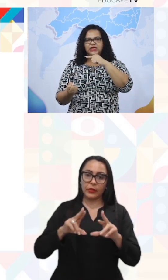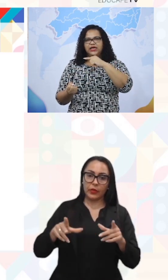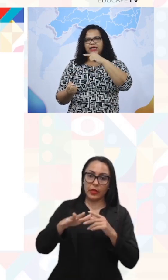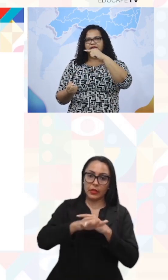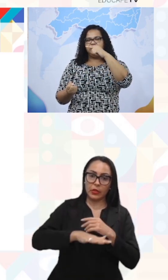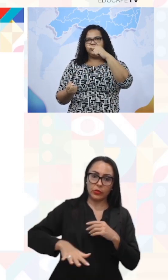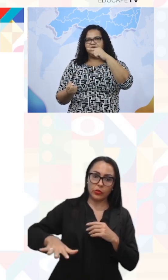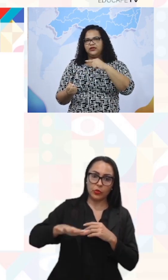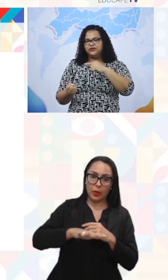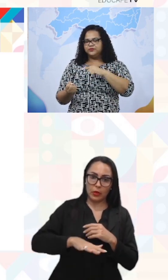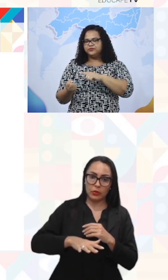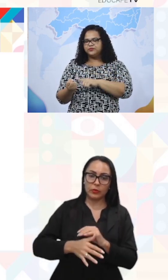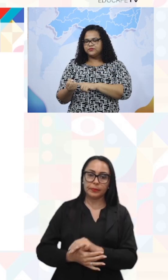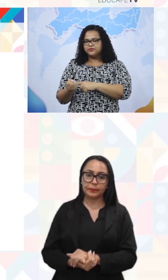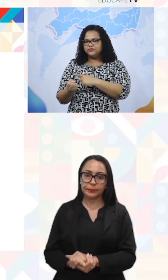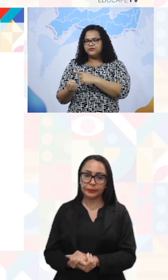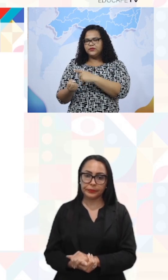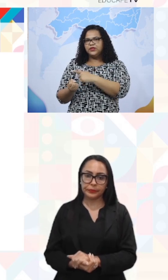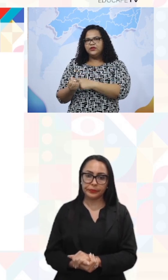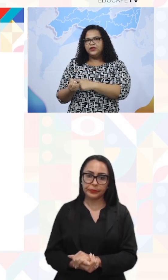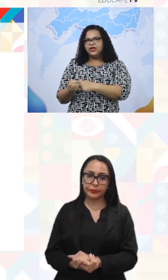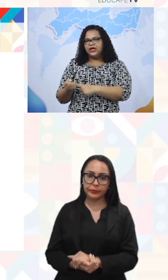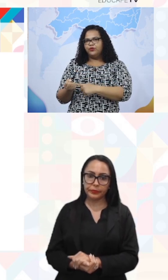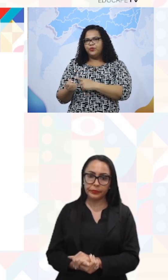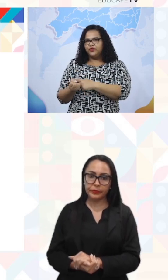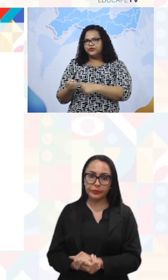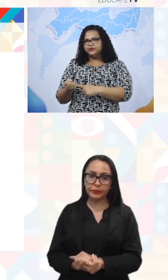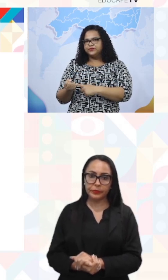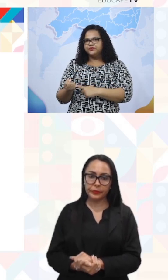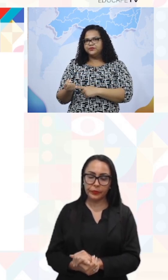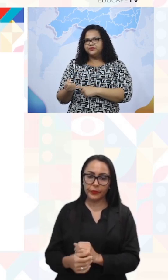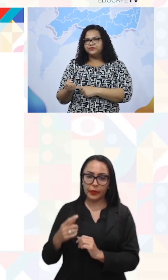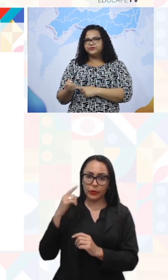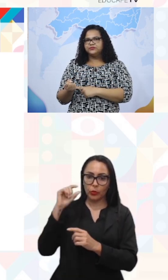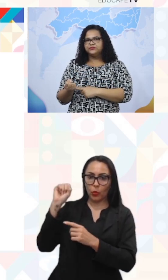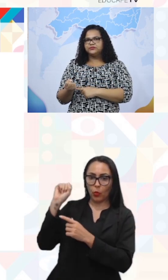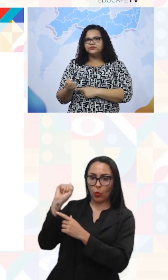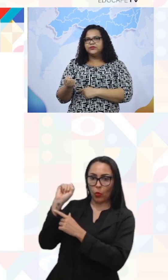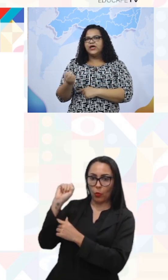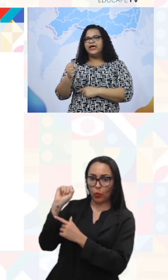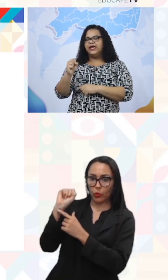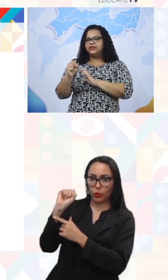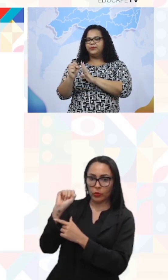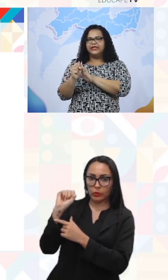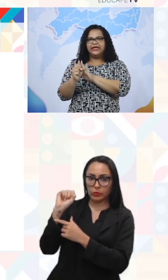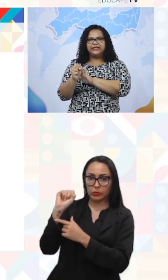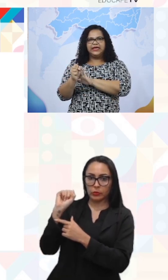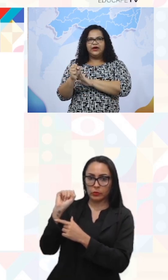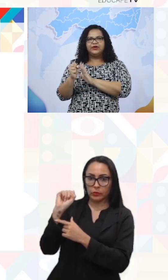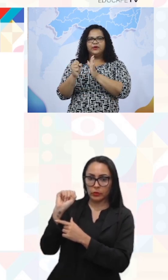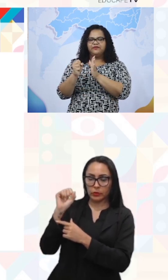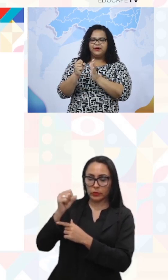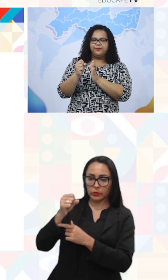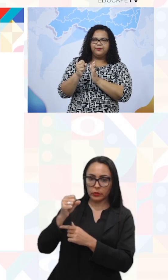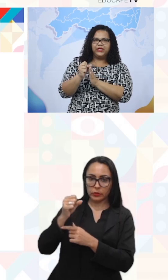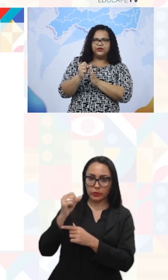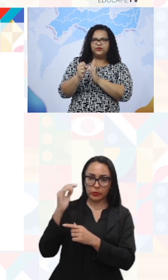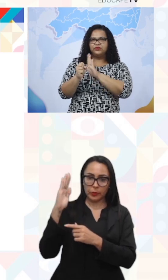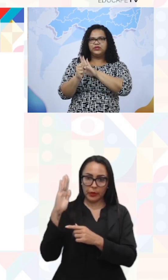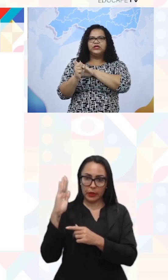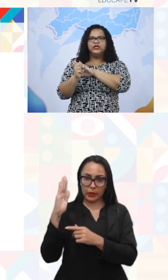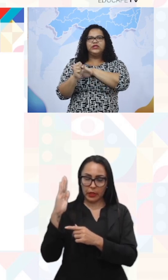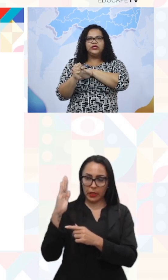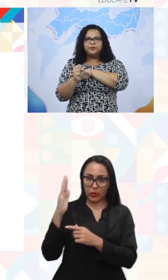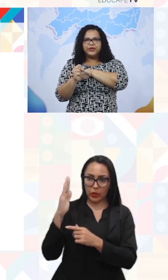espaço entre o punho. Ele também na lateral, que dá para ver